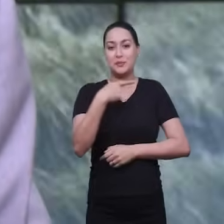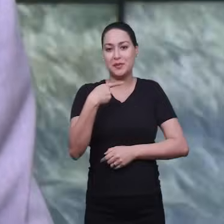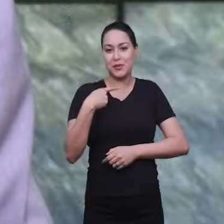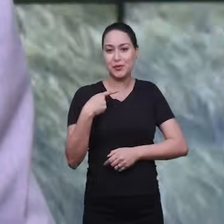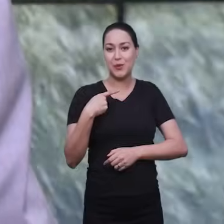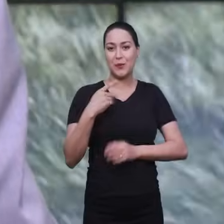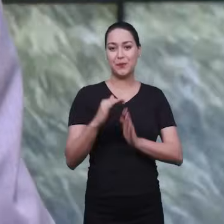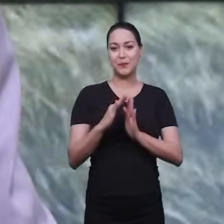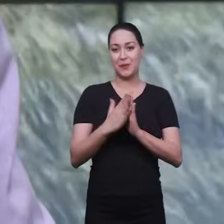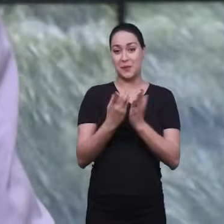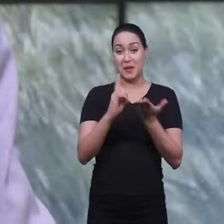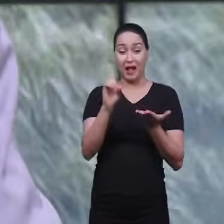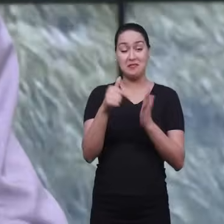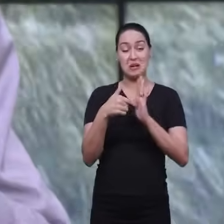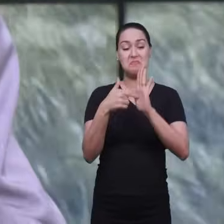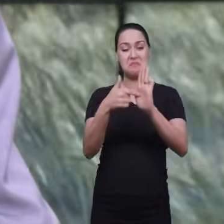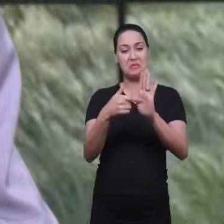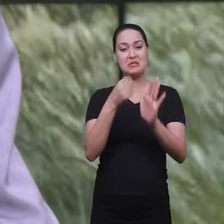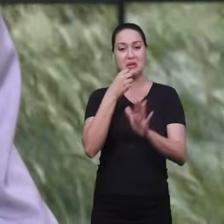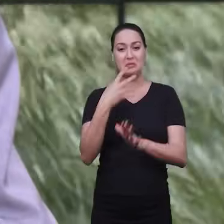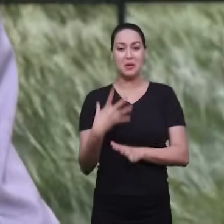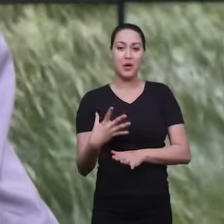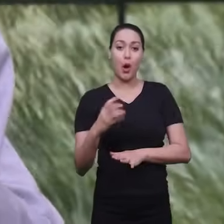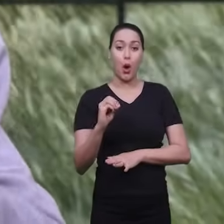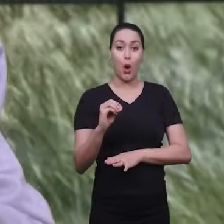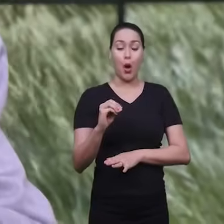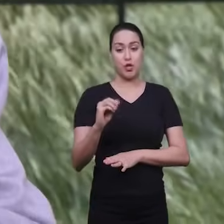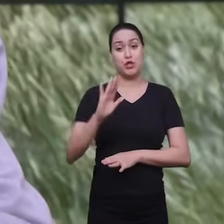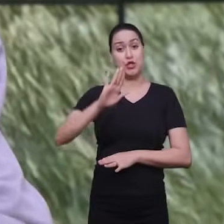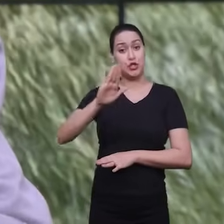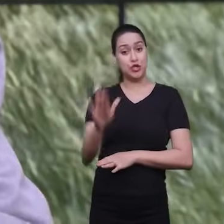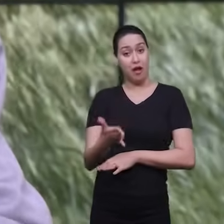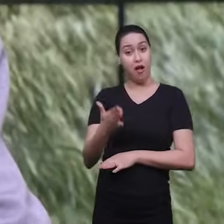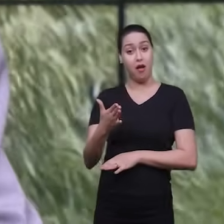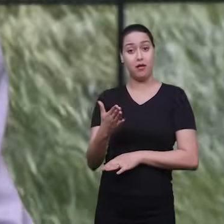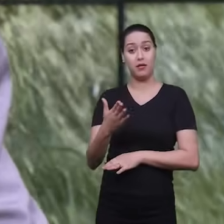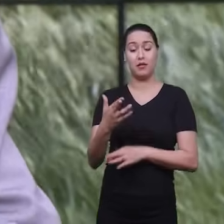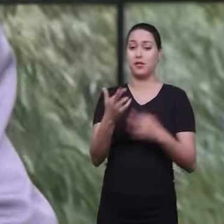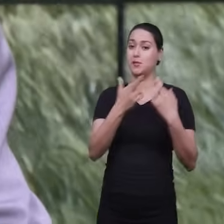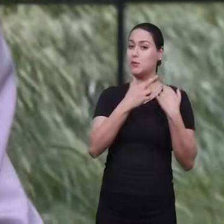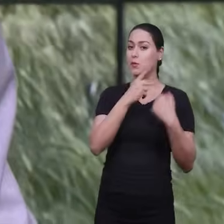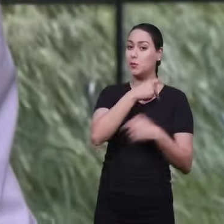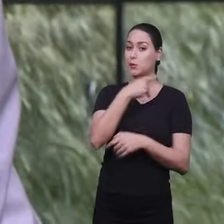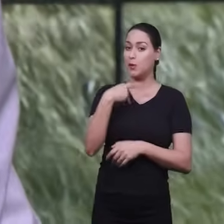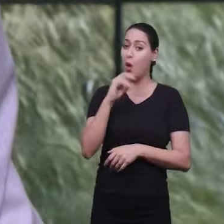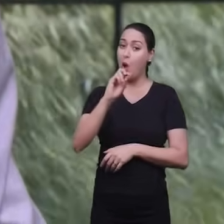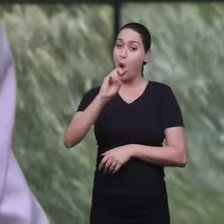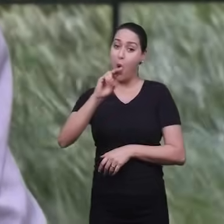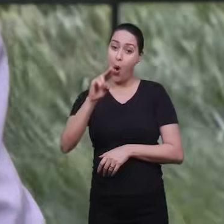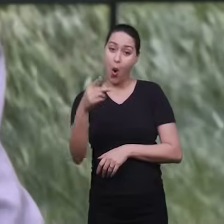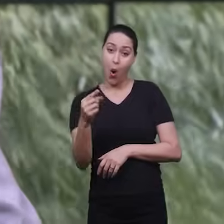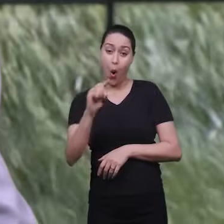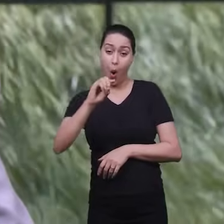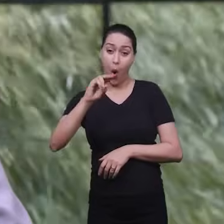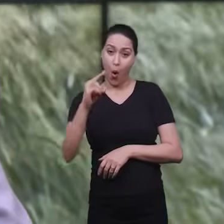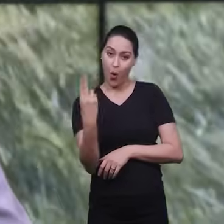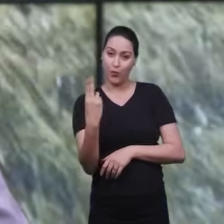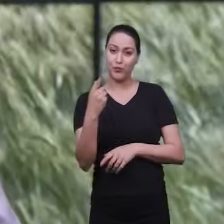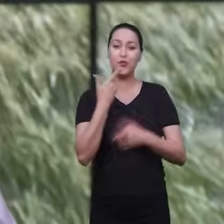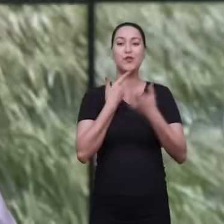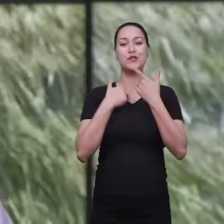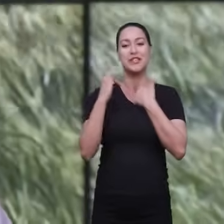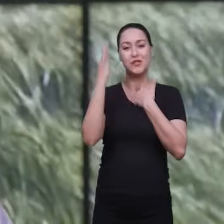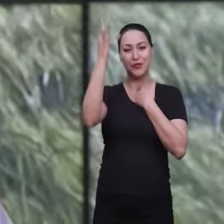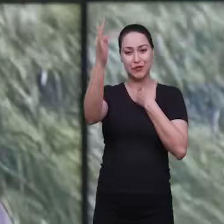diz a palavra de Deus um público que quer viver a experiência do ministério ou público que já está vivendo a experiência do ministério isso nos permite